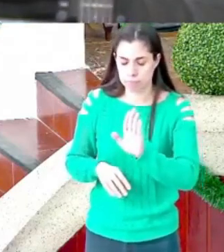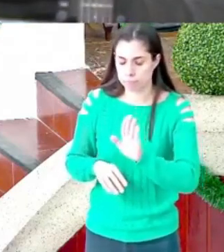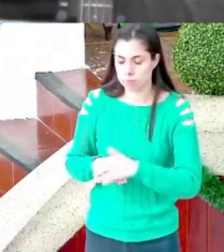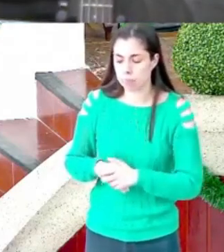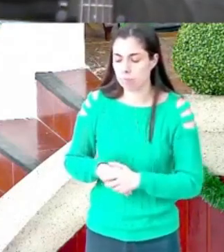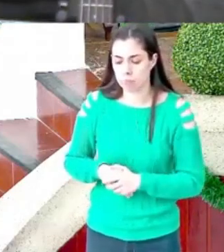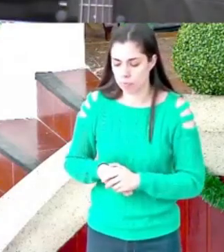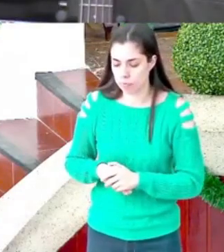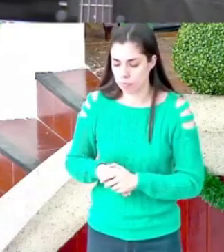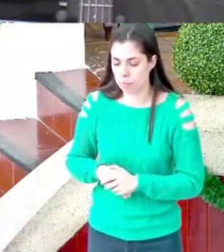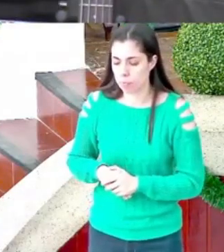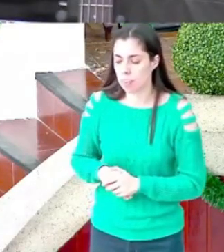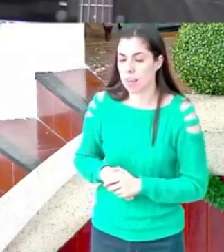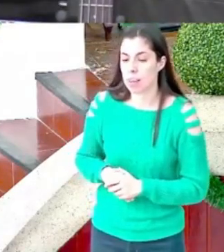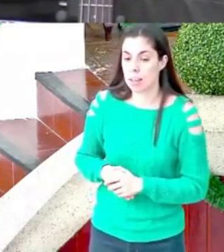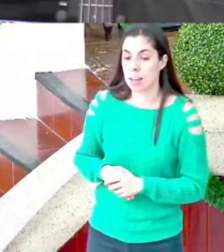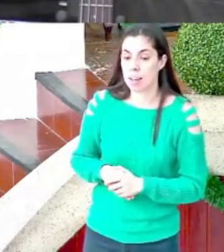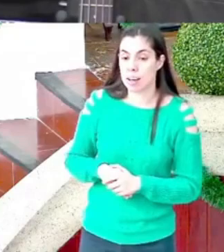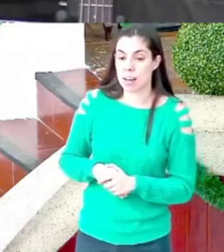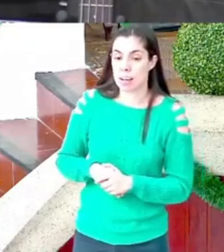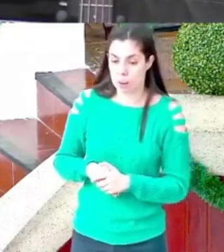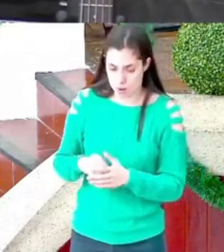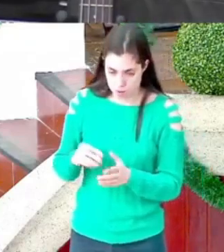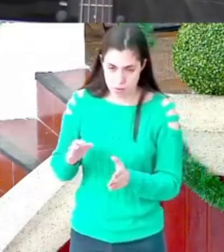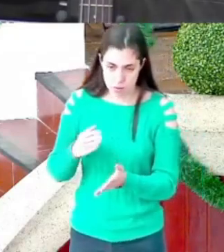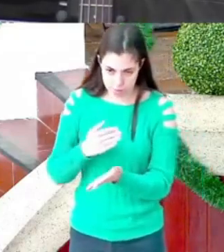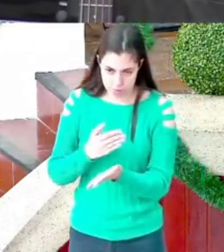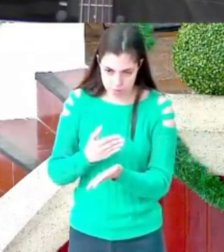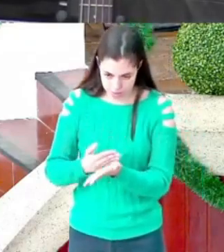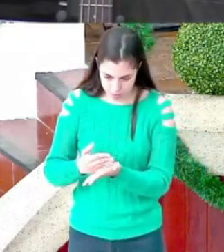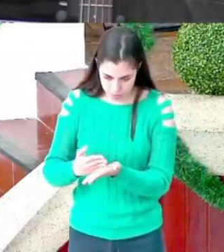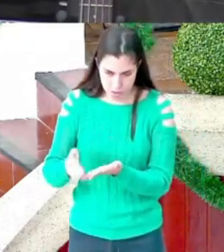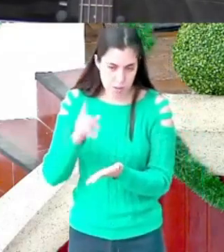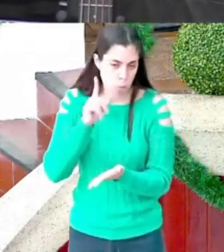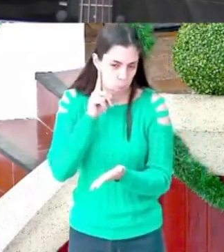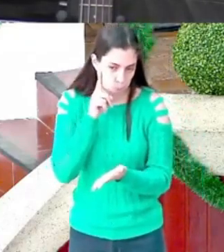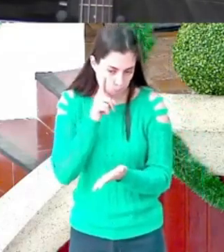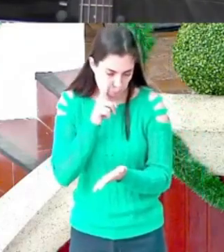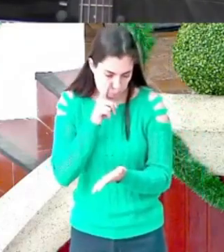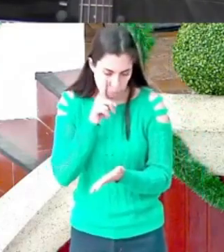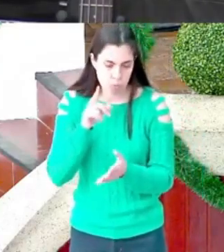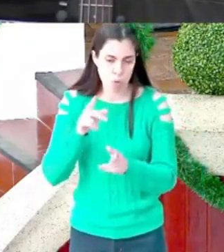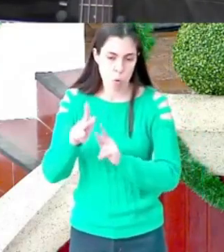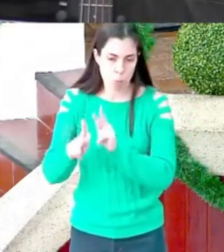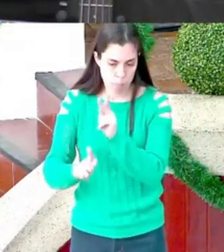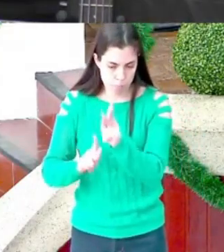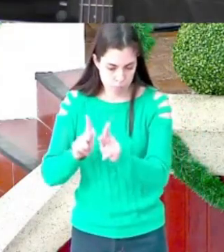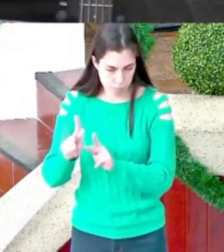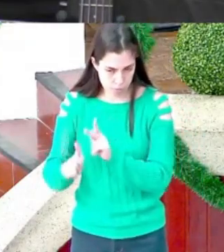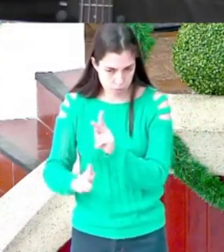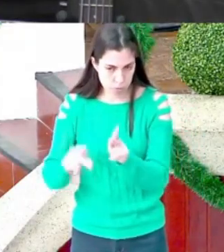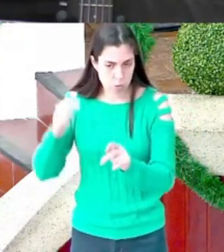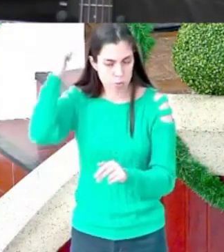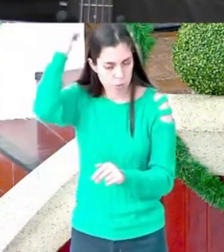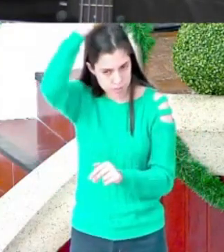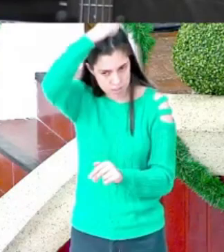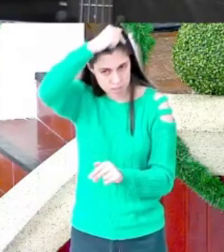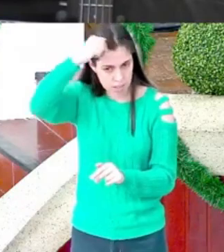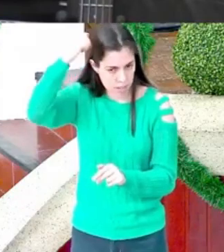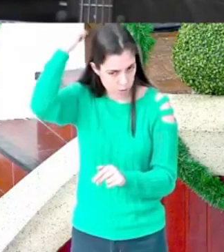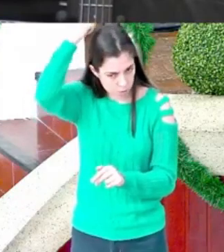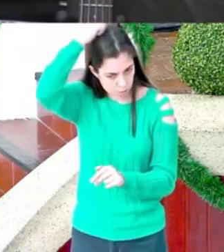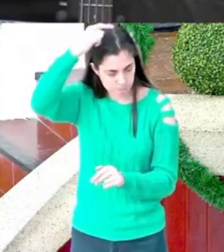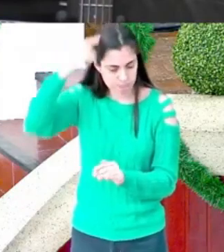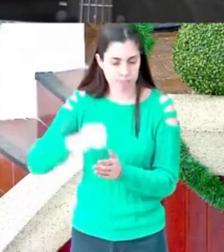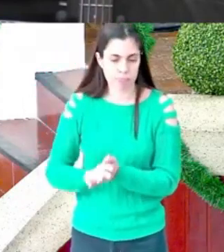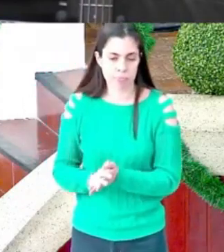por uma só pessoa, aquilo que ficou chamado posteriormente de a plateia de um